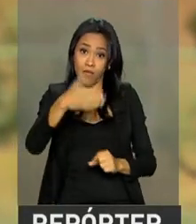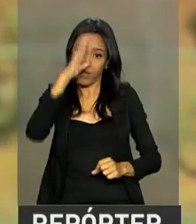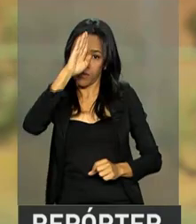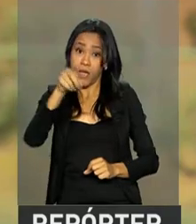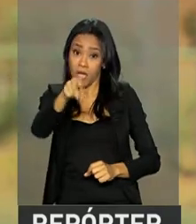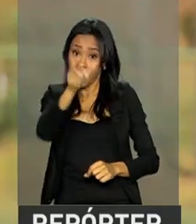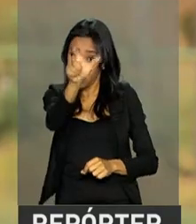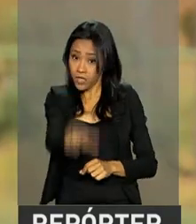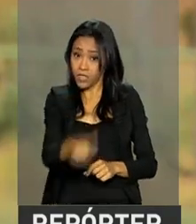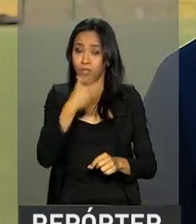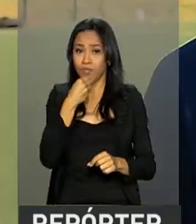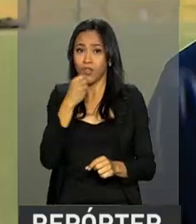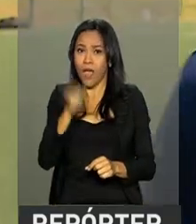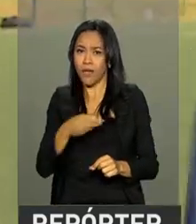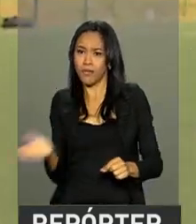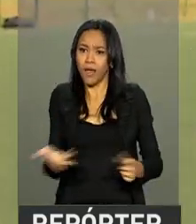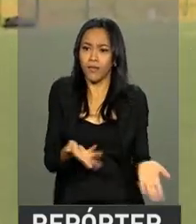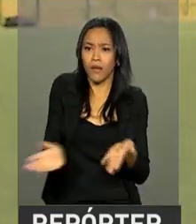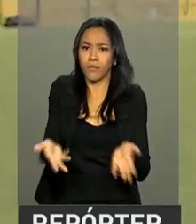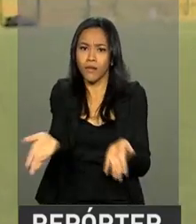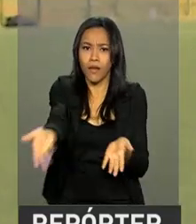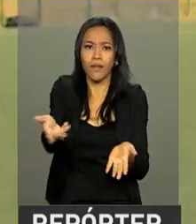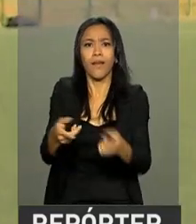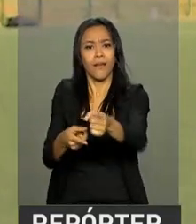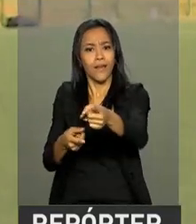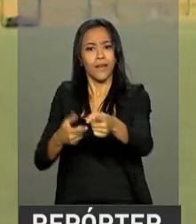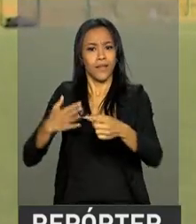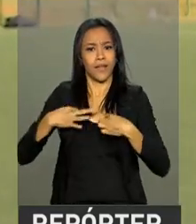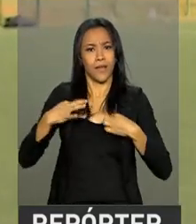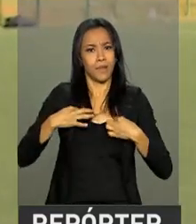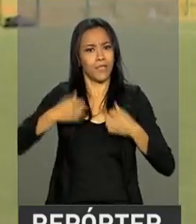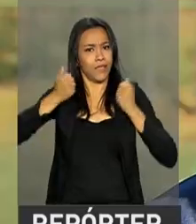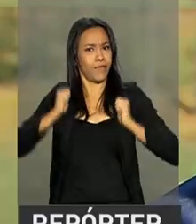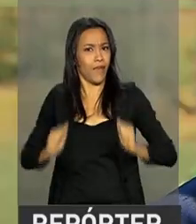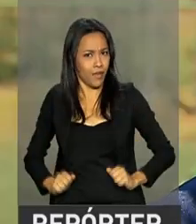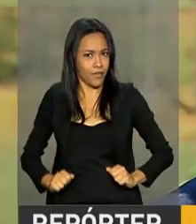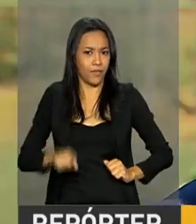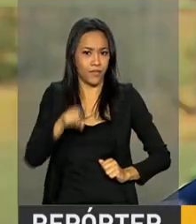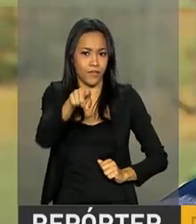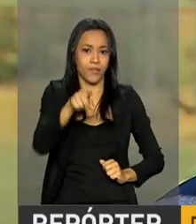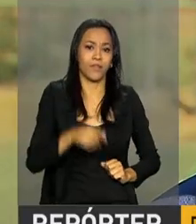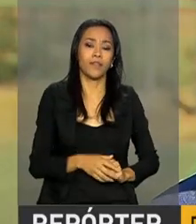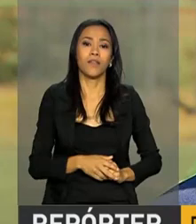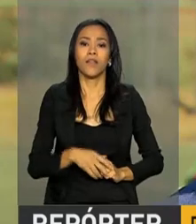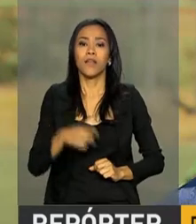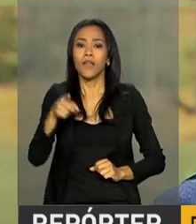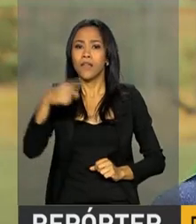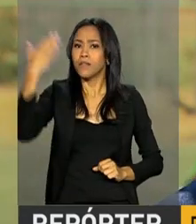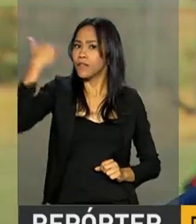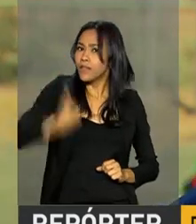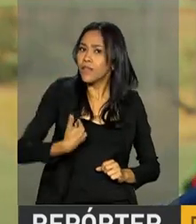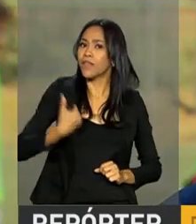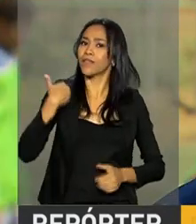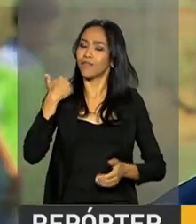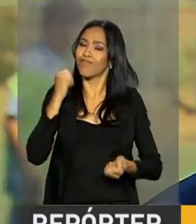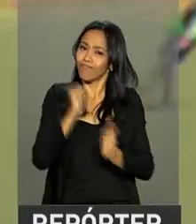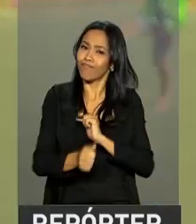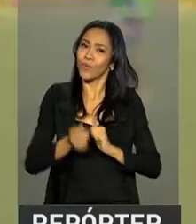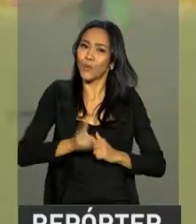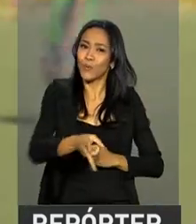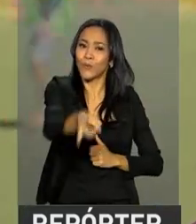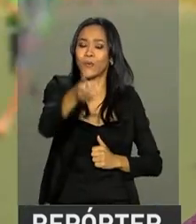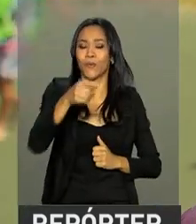ea inspiração para fazer gols está na camisa que ele veste tem uns antes era jogado em uma isquemia 8